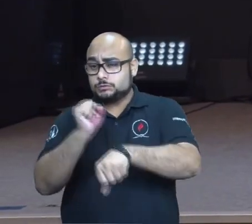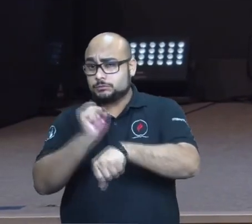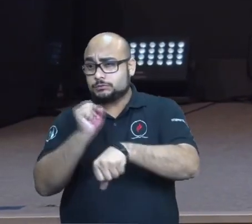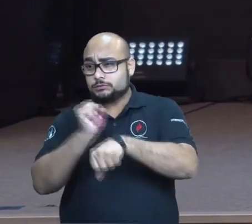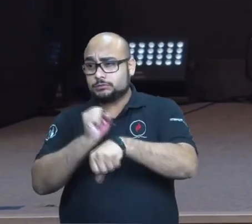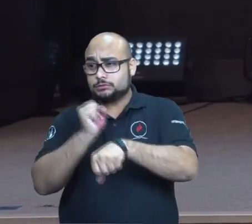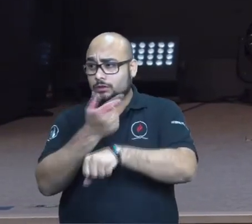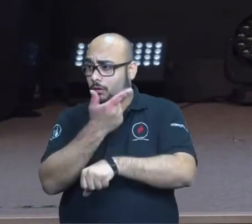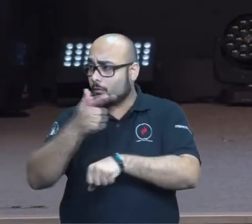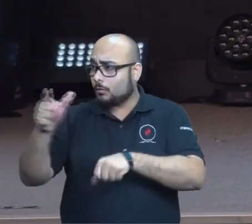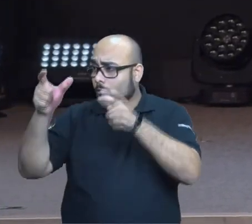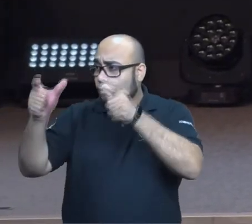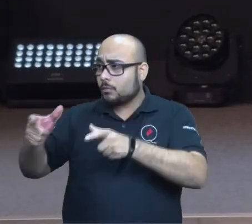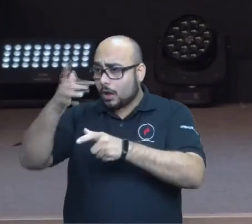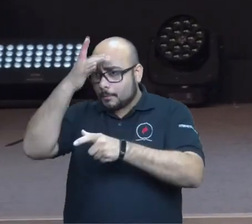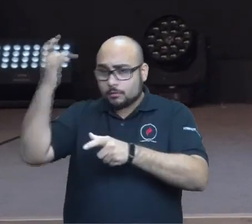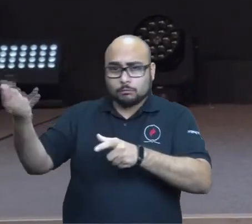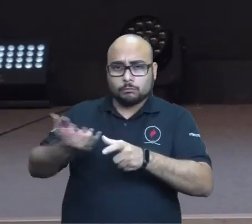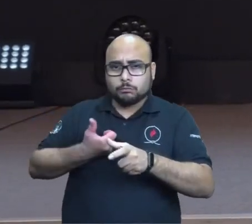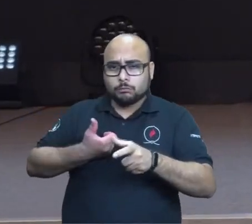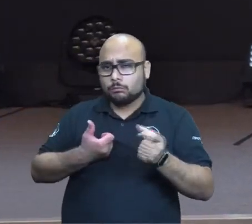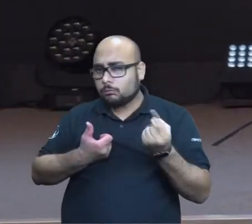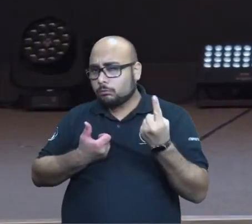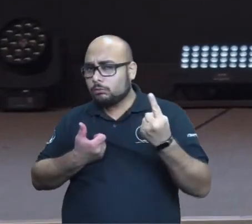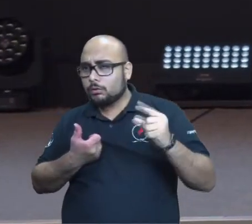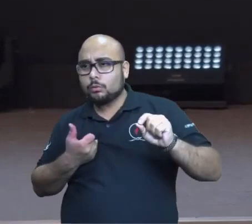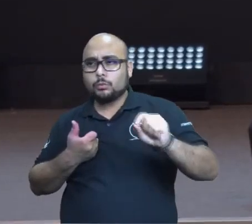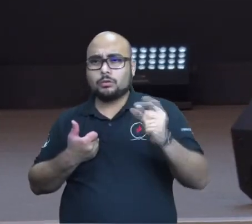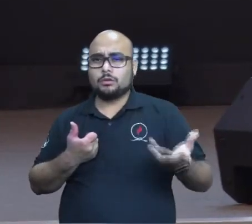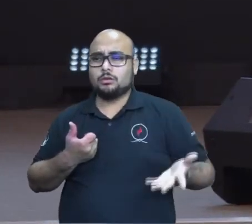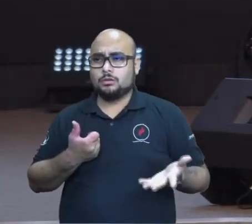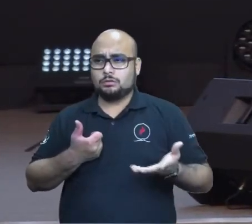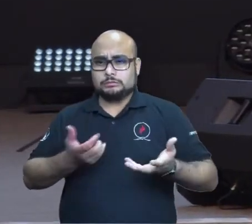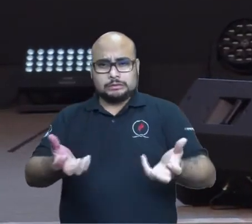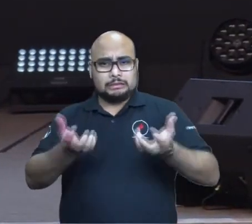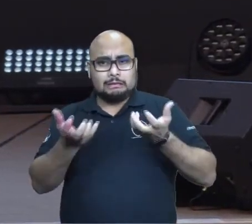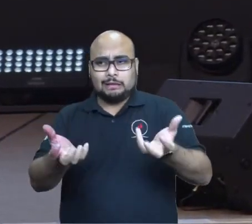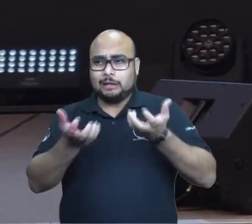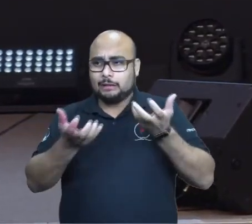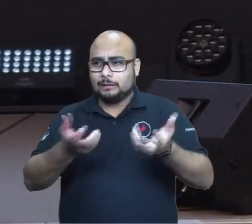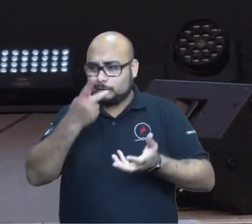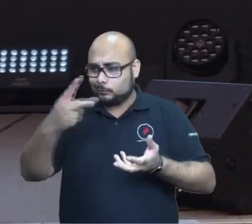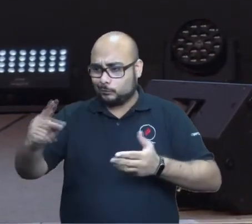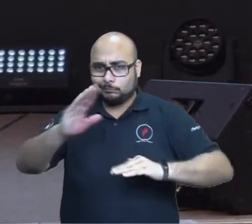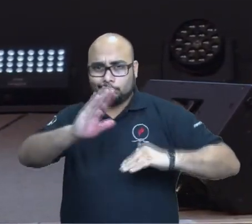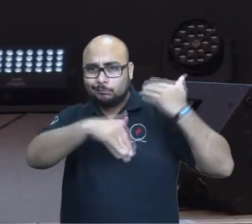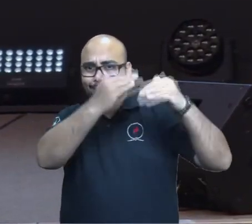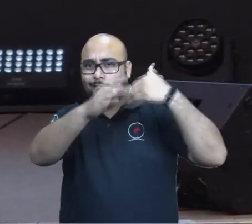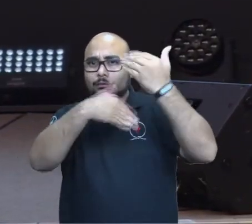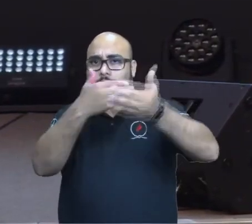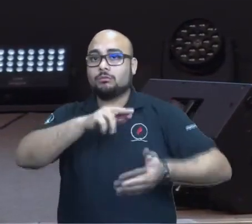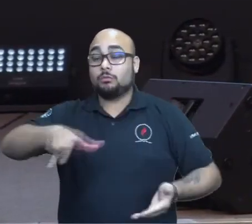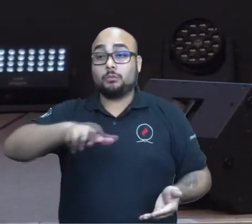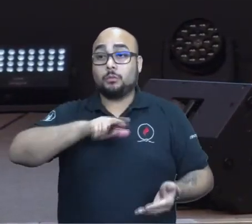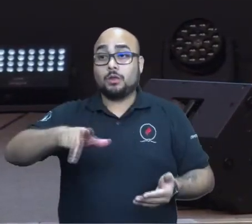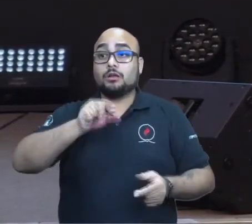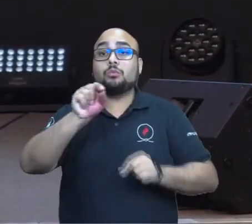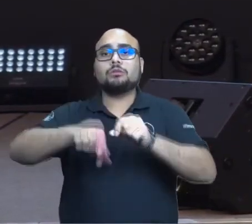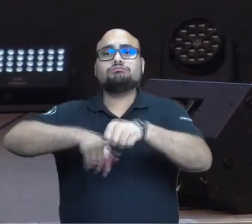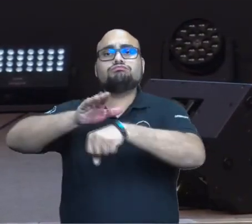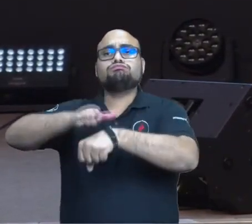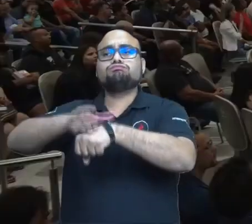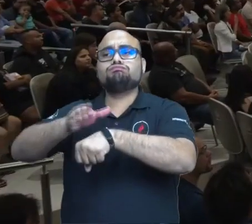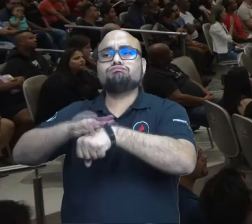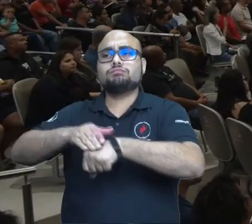vem a opinião que você espera para poder subir ao seu crescimento você precisa avaliar você precisa